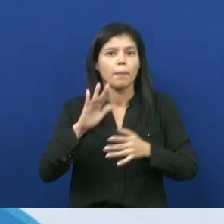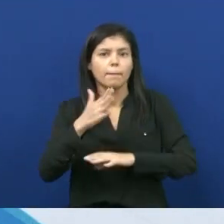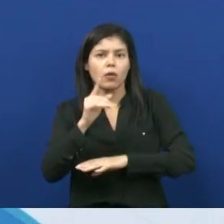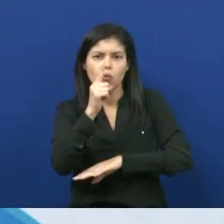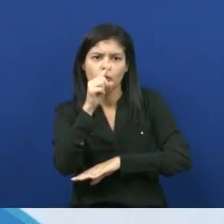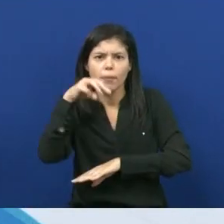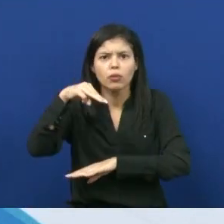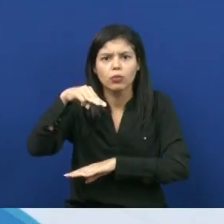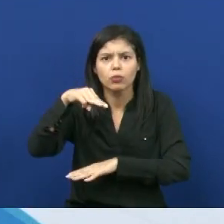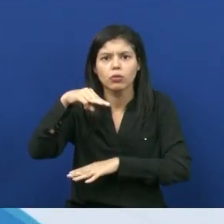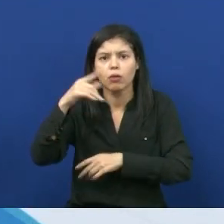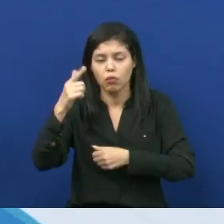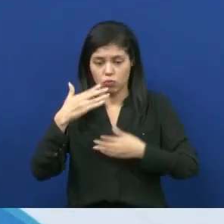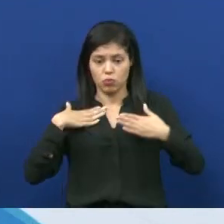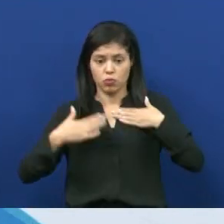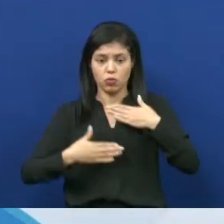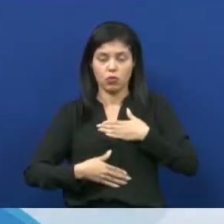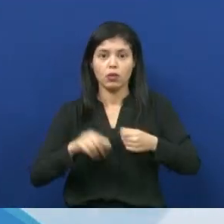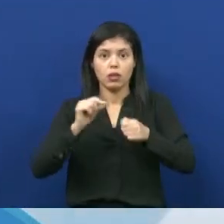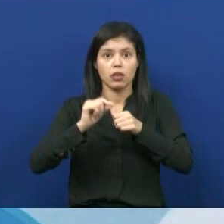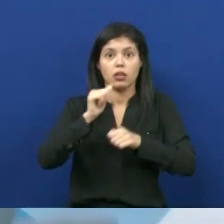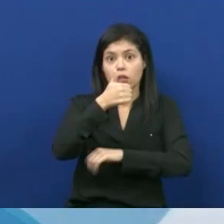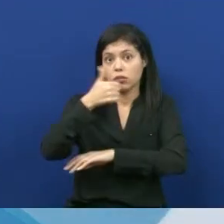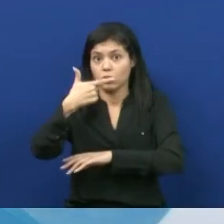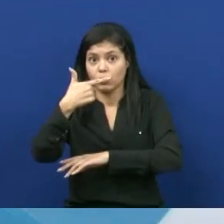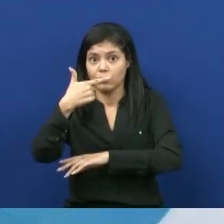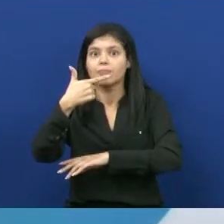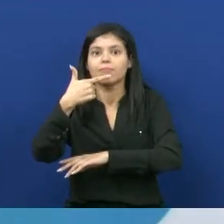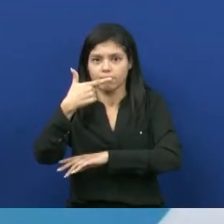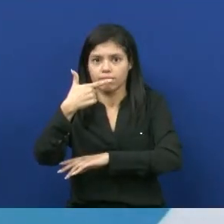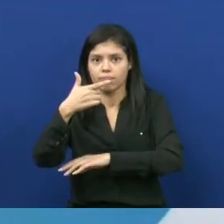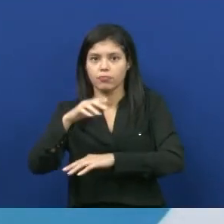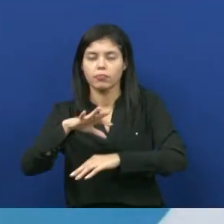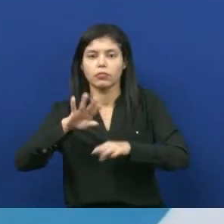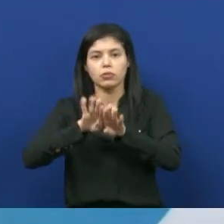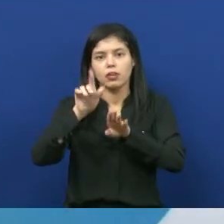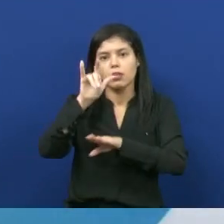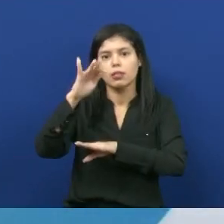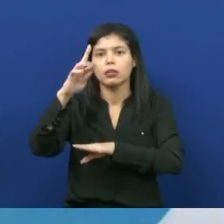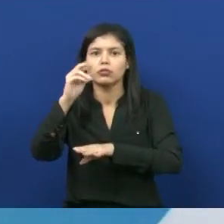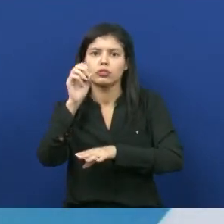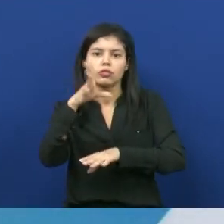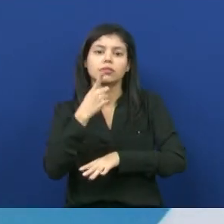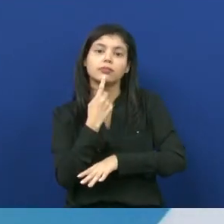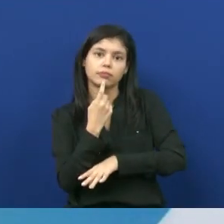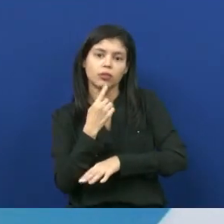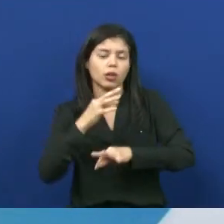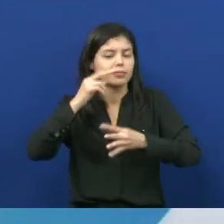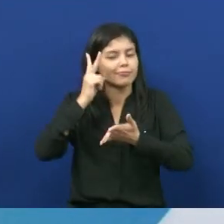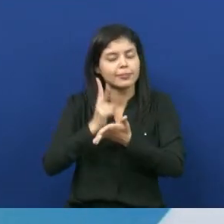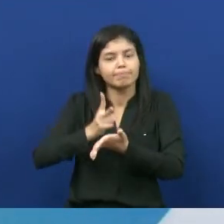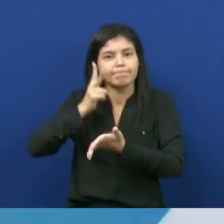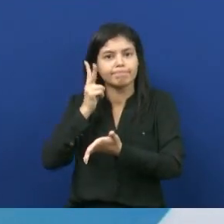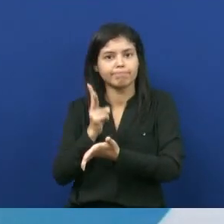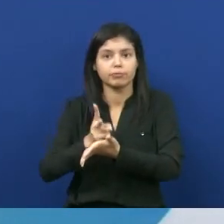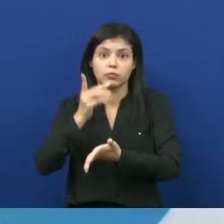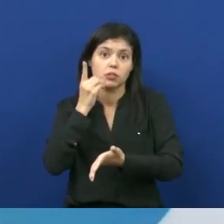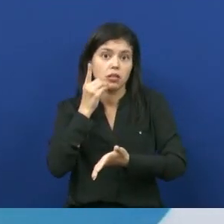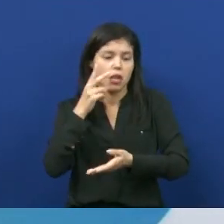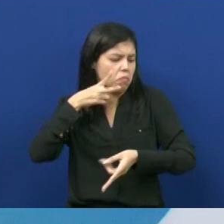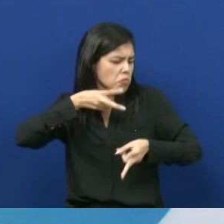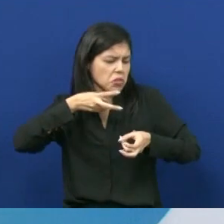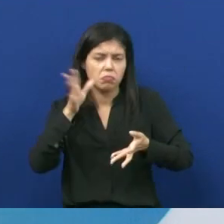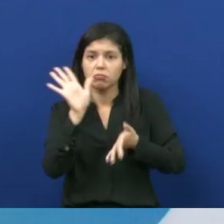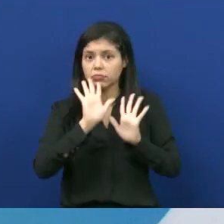1 minuto, o nosso corpo bombeia 12 litros de sangue. Imagina, isso acontece o tempo inteiro sem nem que a